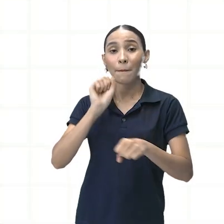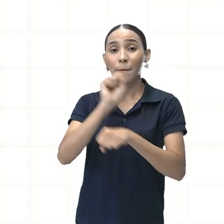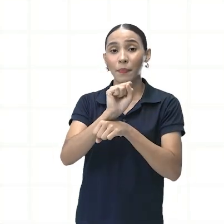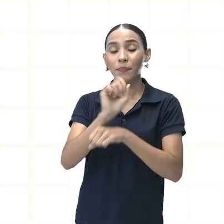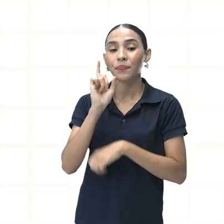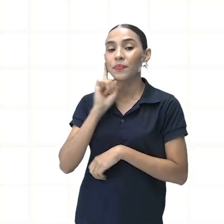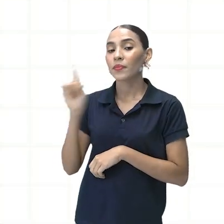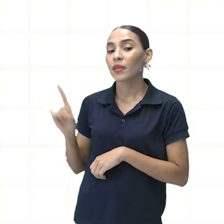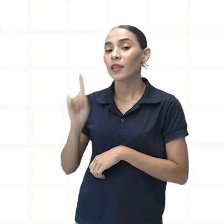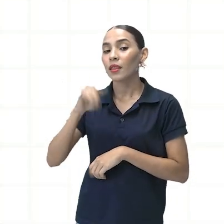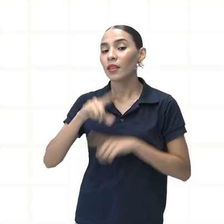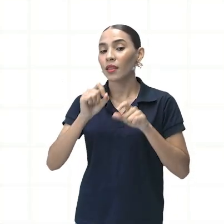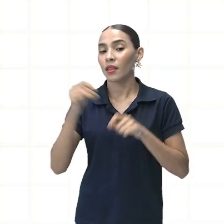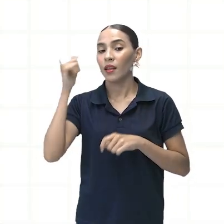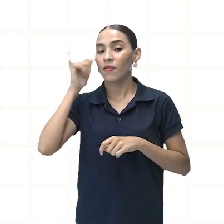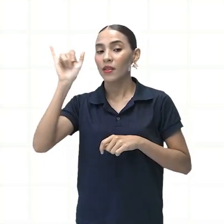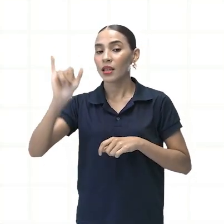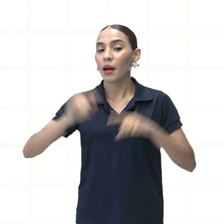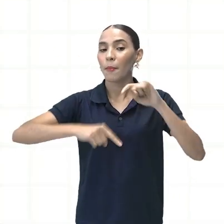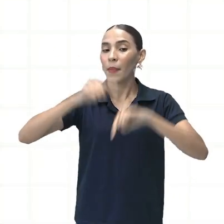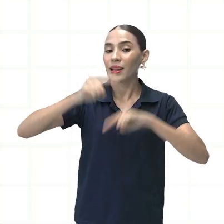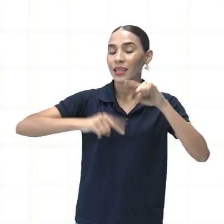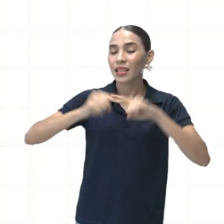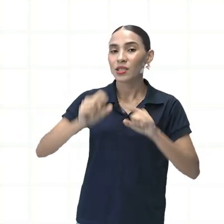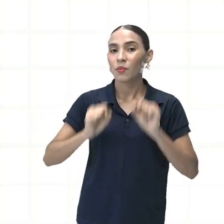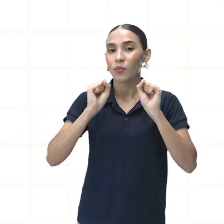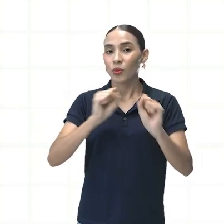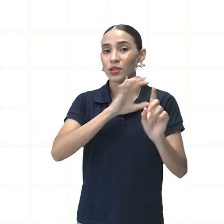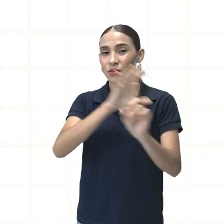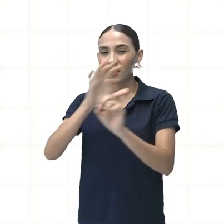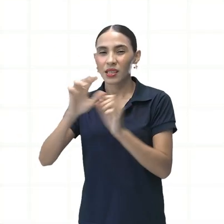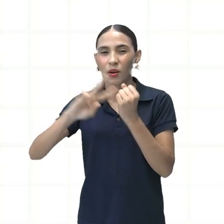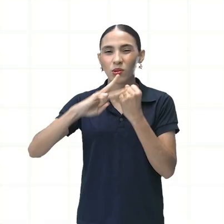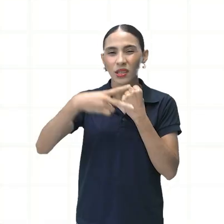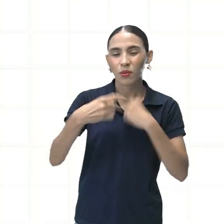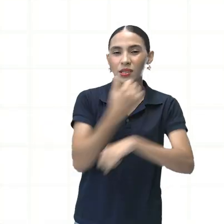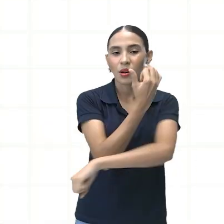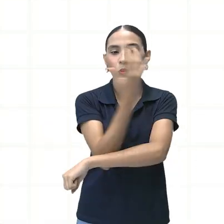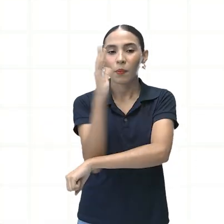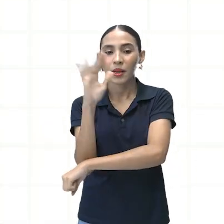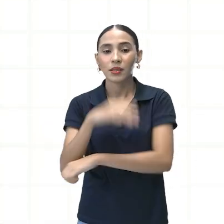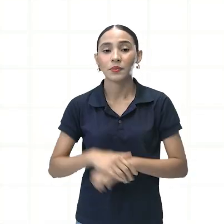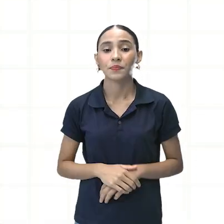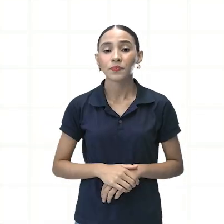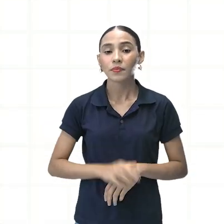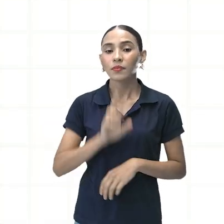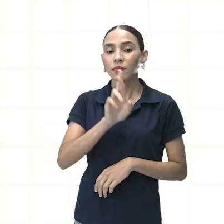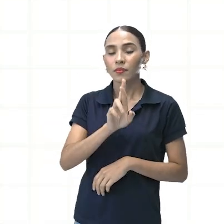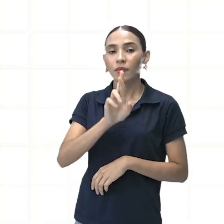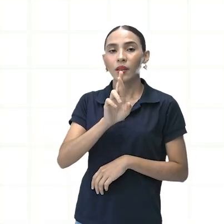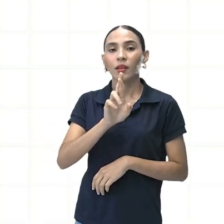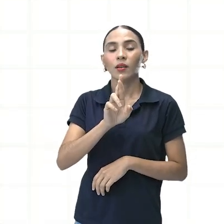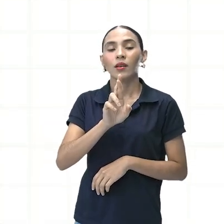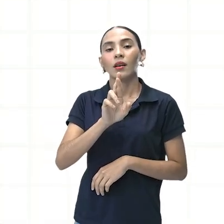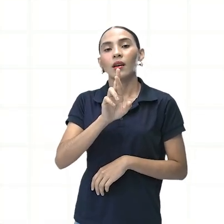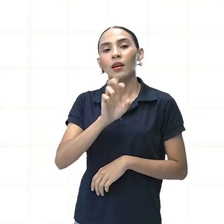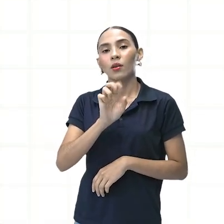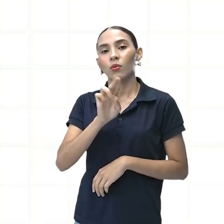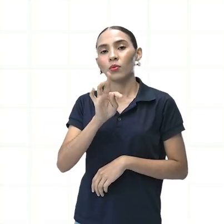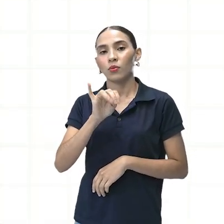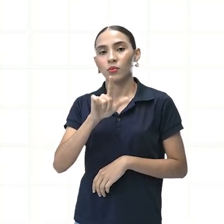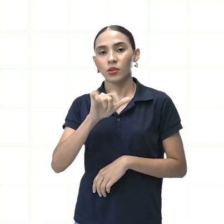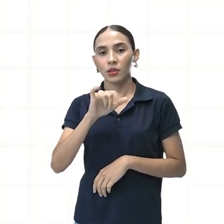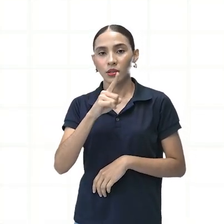consiste em evitar produtos que prejudicam o meio ambiente. E o R de reutilizar, o